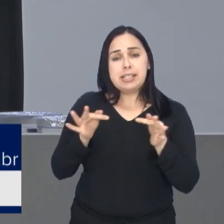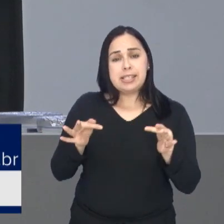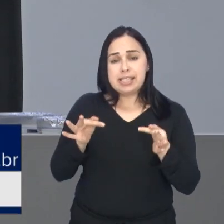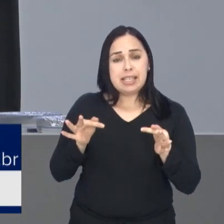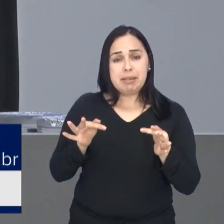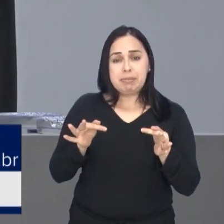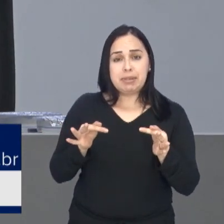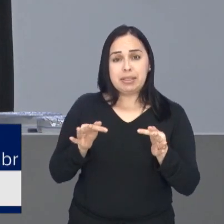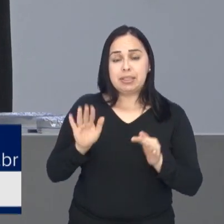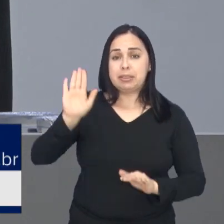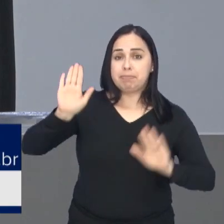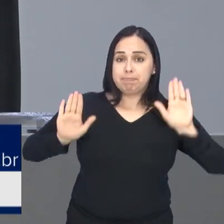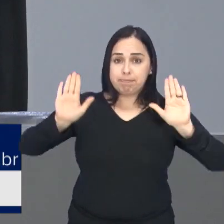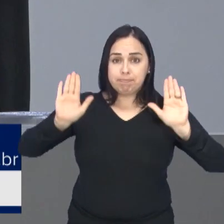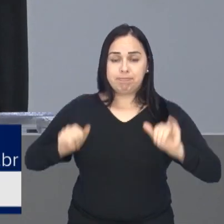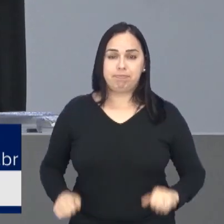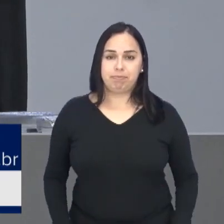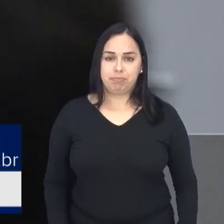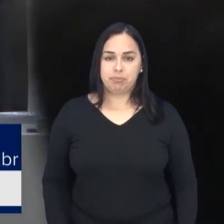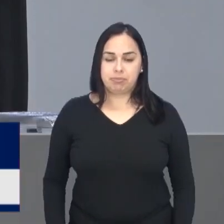forma simbólica.